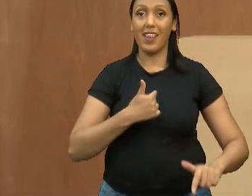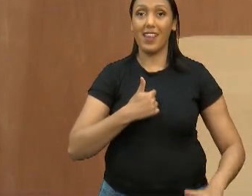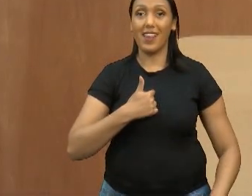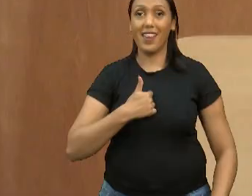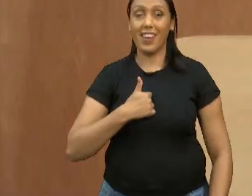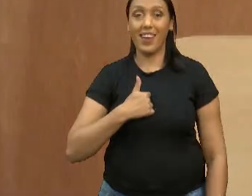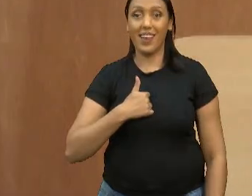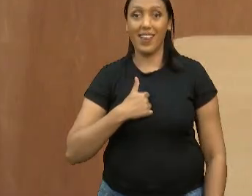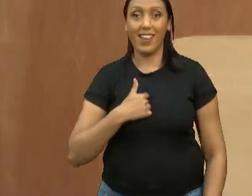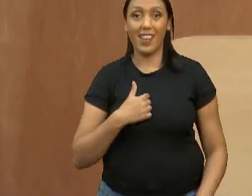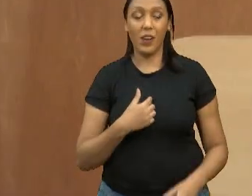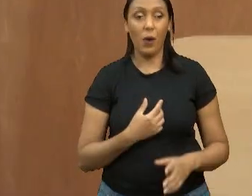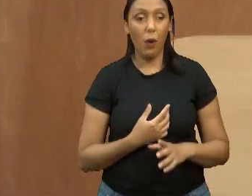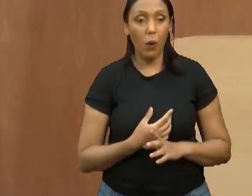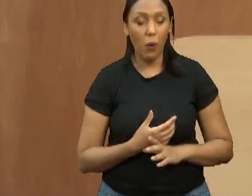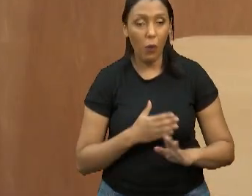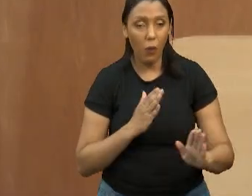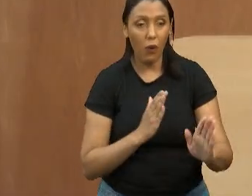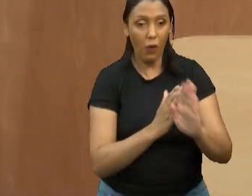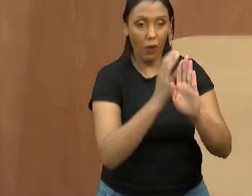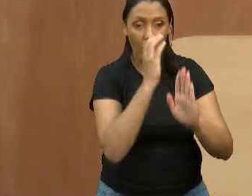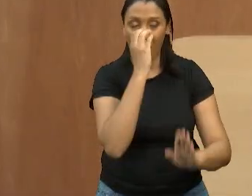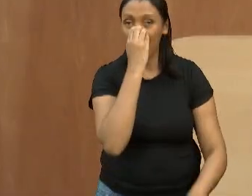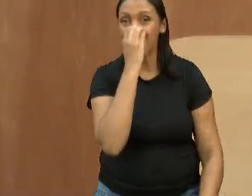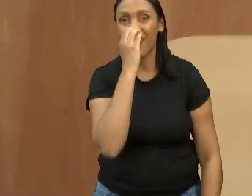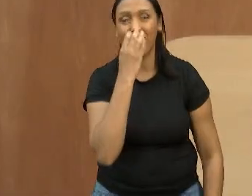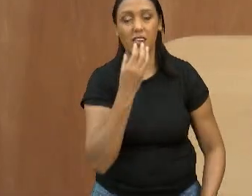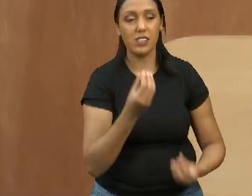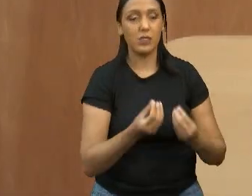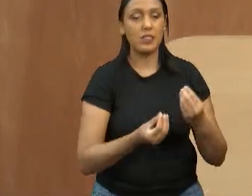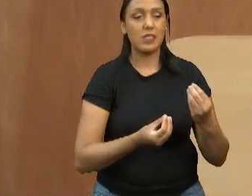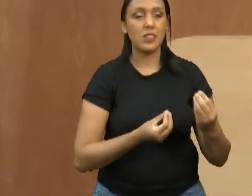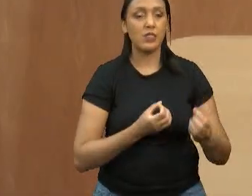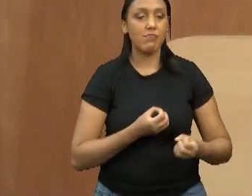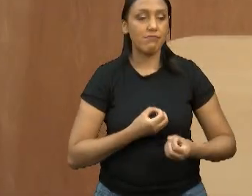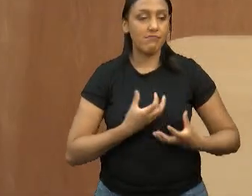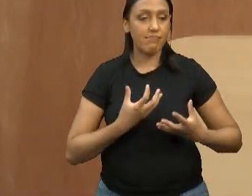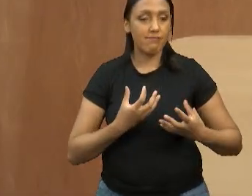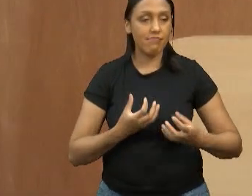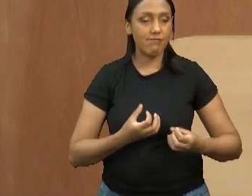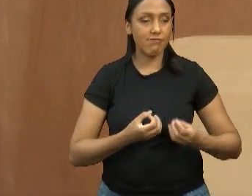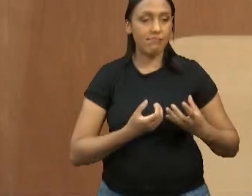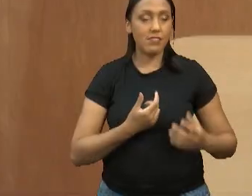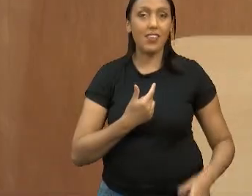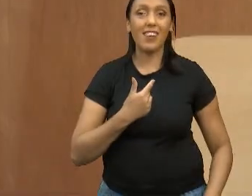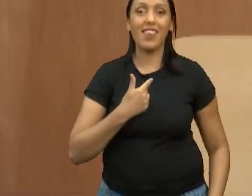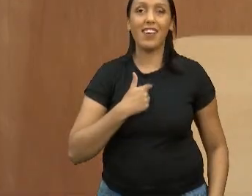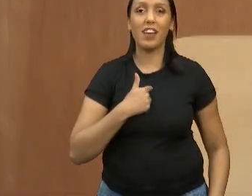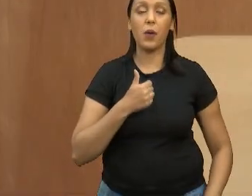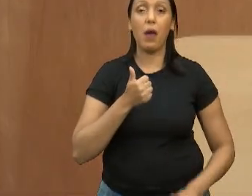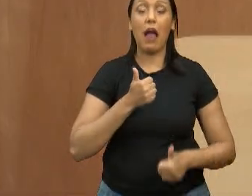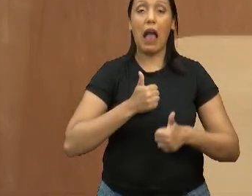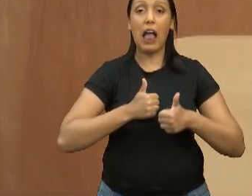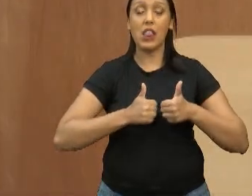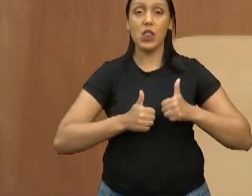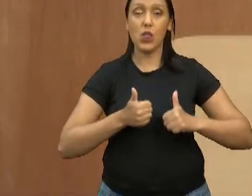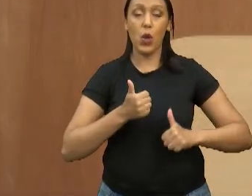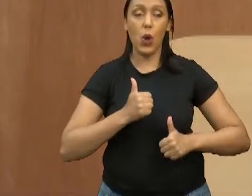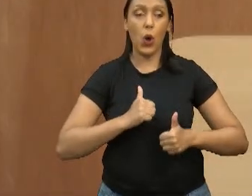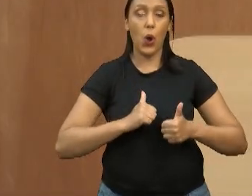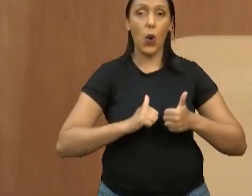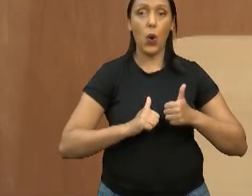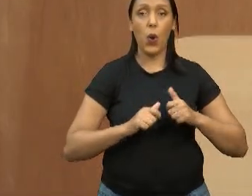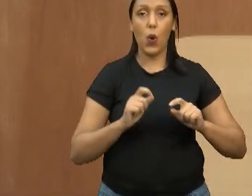E também fui um norte que dividiu minha vida, e eu era um ator dramático, um ator trágico, e de repente